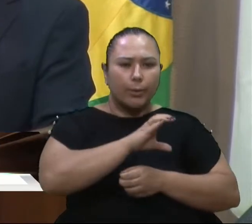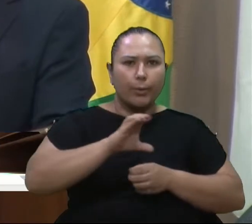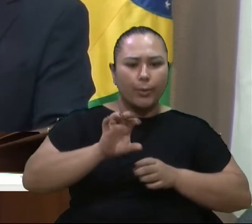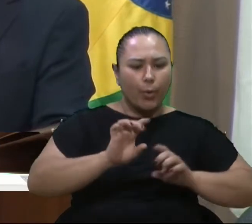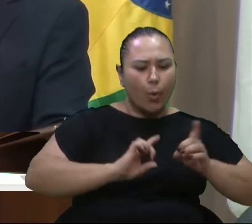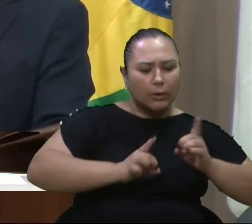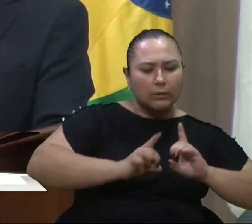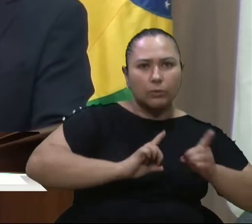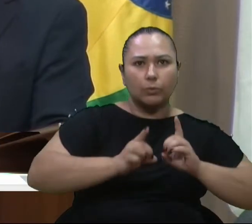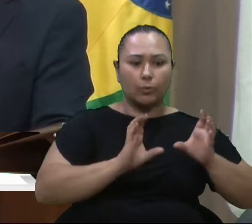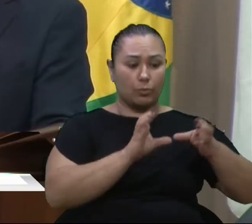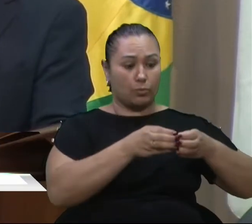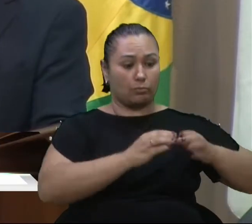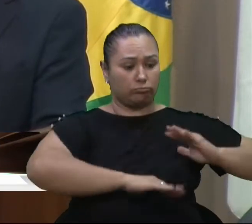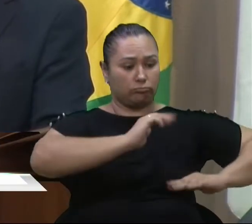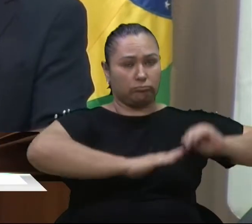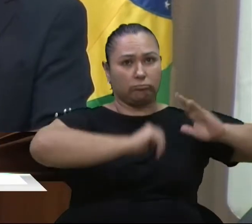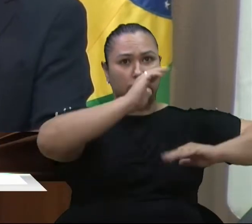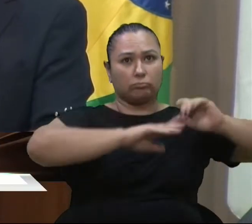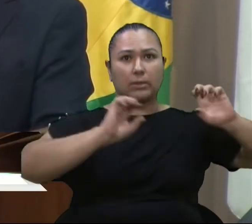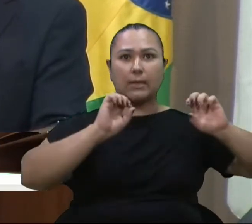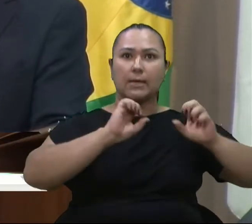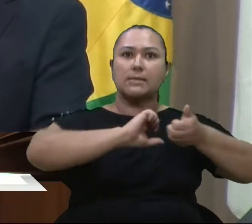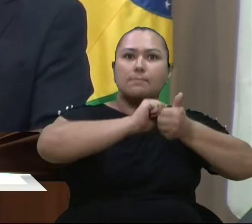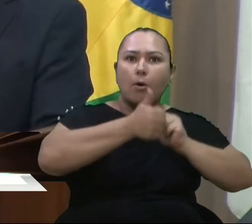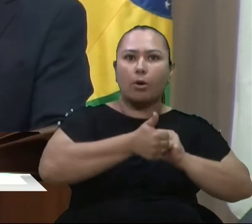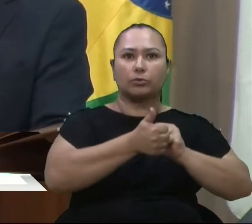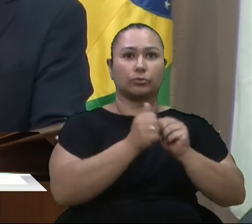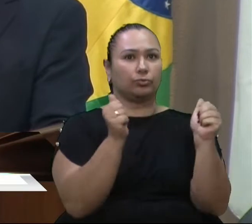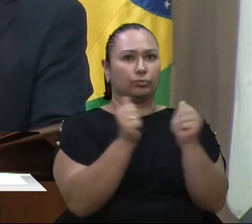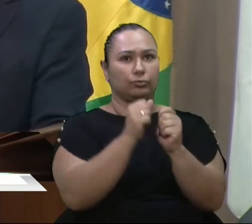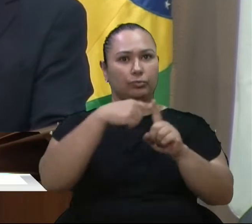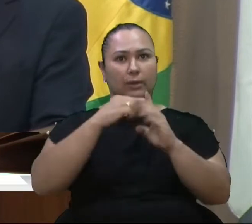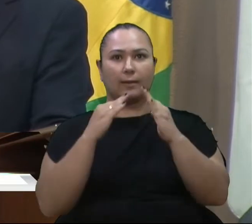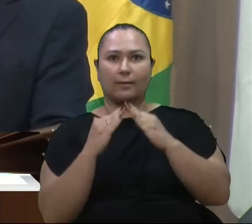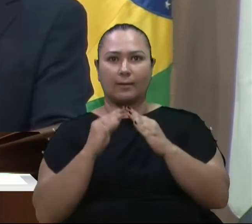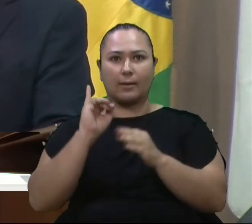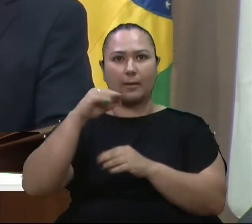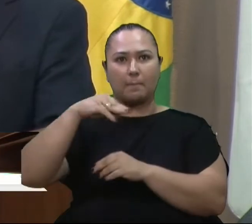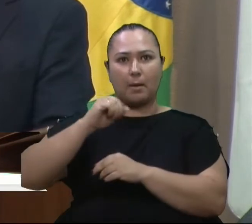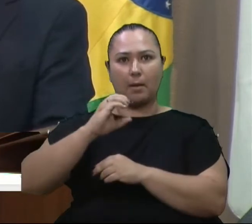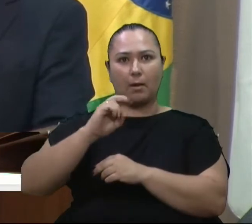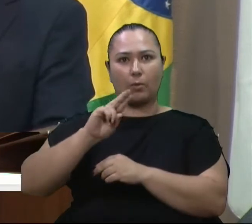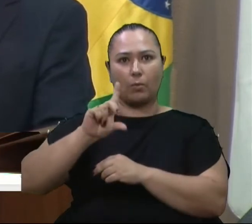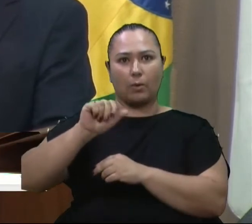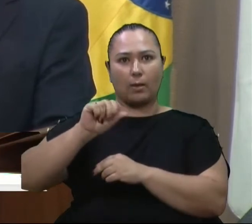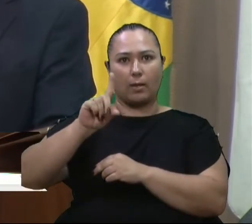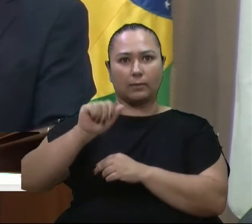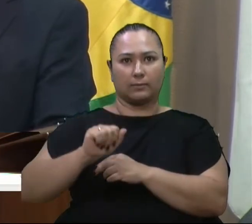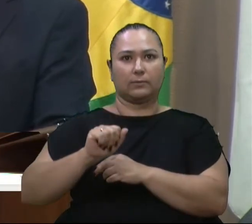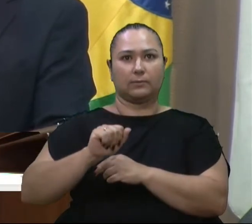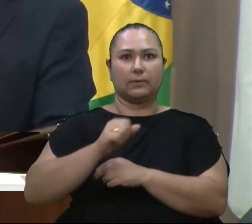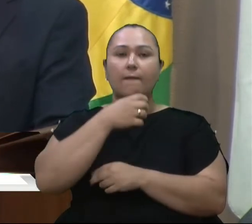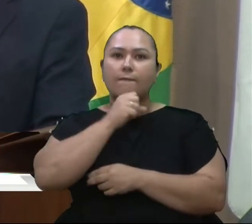por meio do Decreto Legislativo número 415-A, de 24 de março de